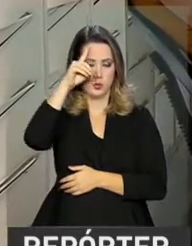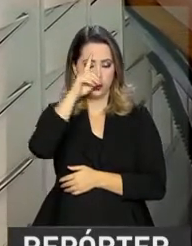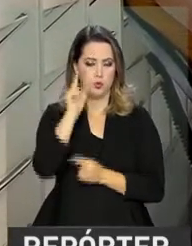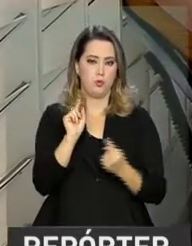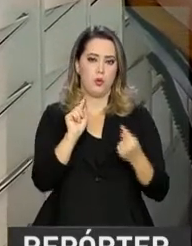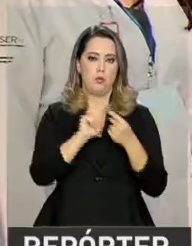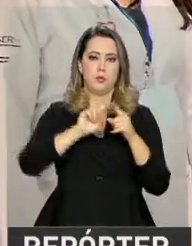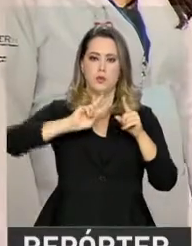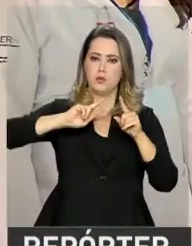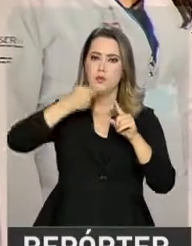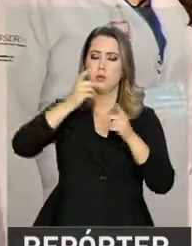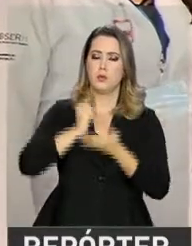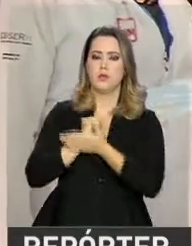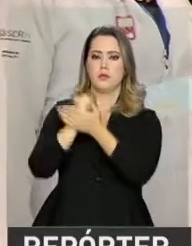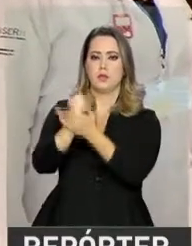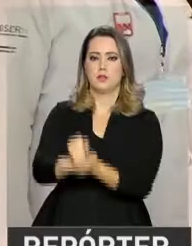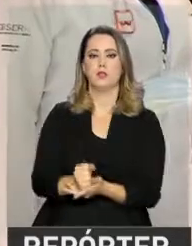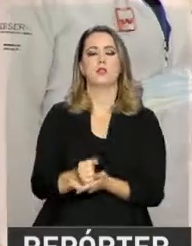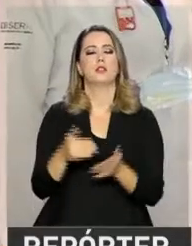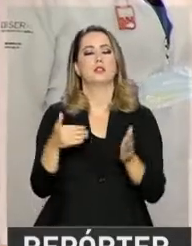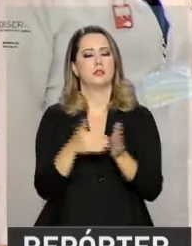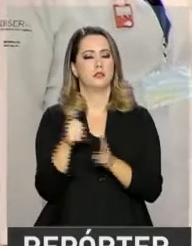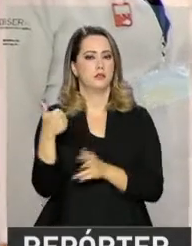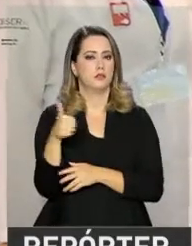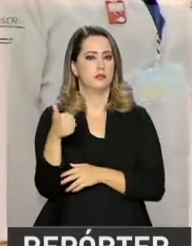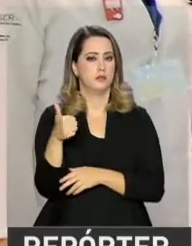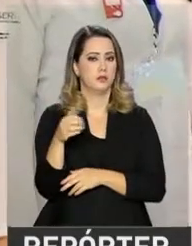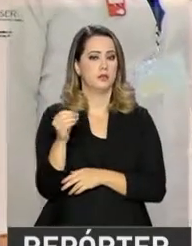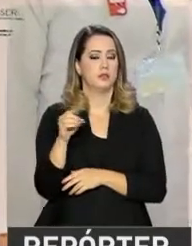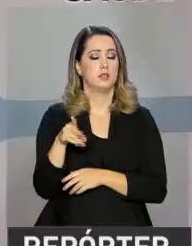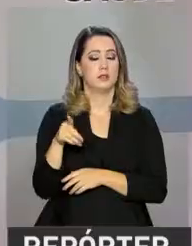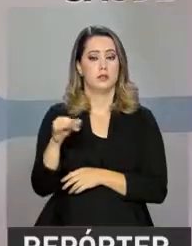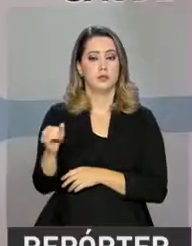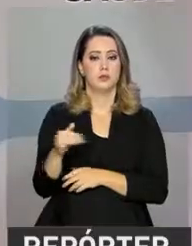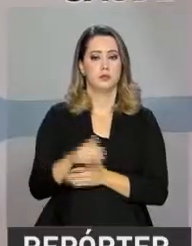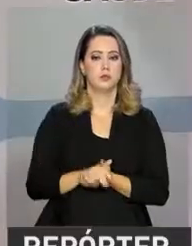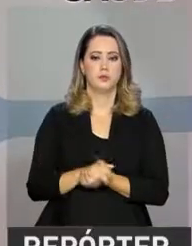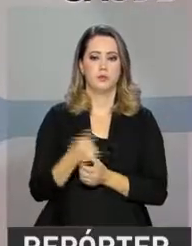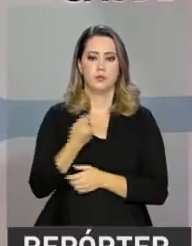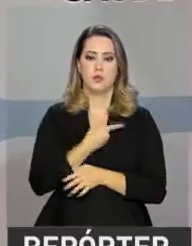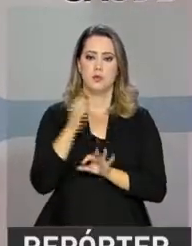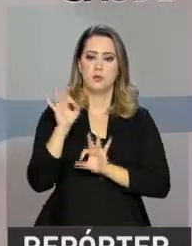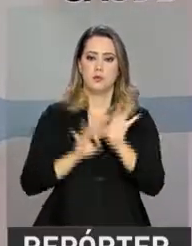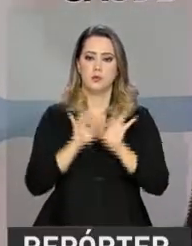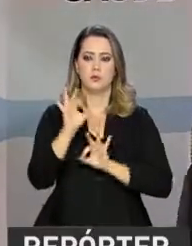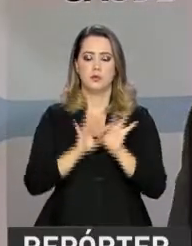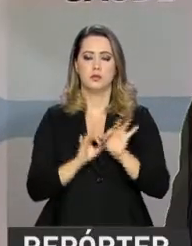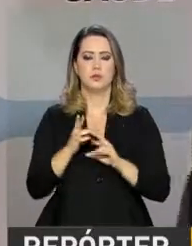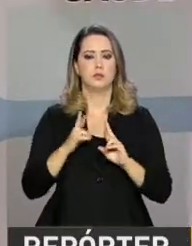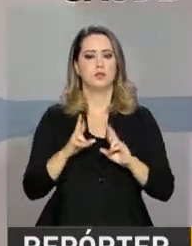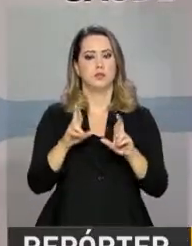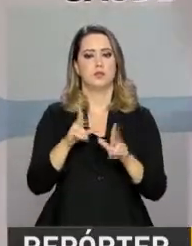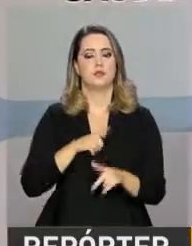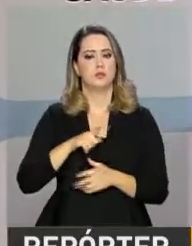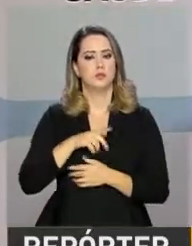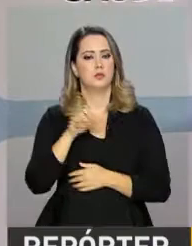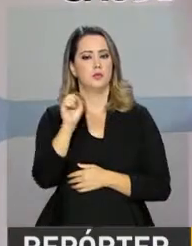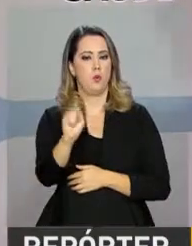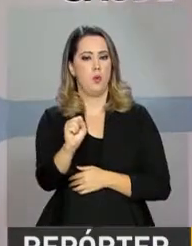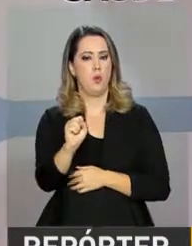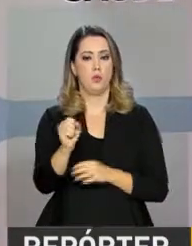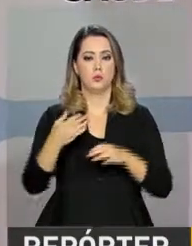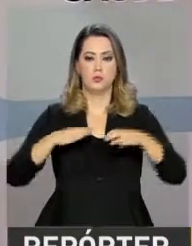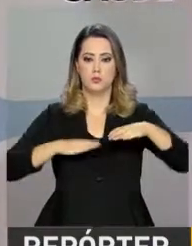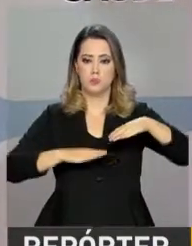do serviço chegando até 110 atendimentos por dia já temos um planejamento e esperamos ter em alguns anos oito aparelhos